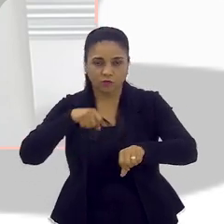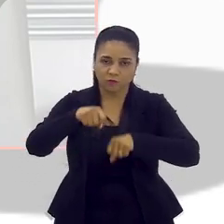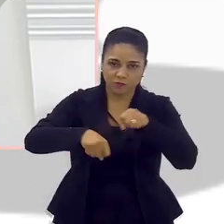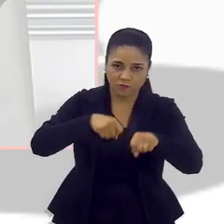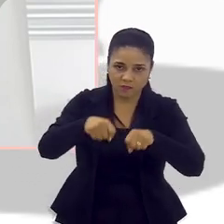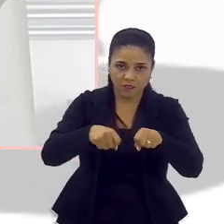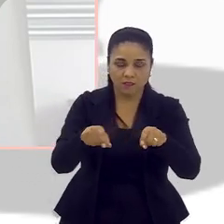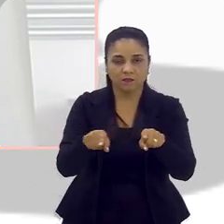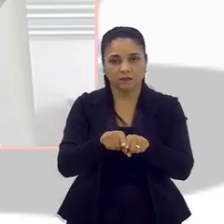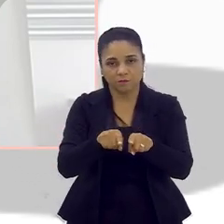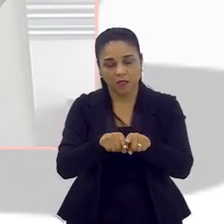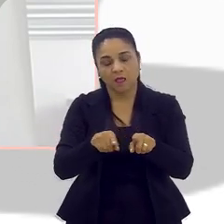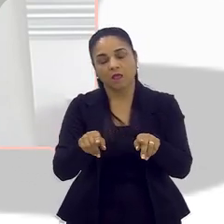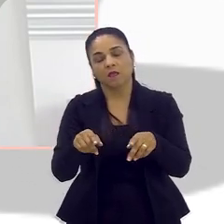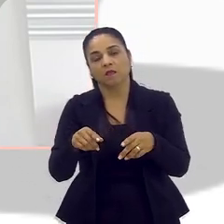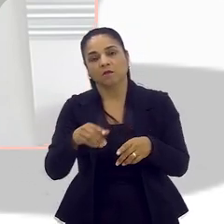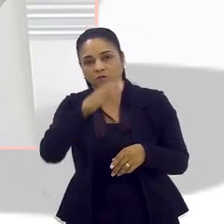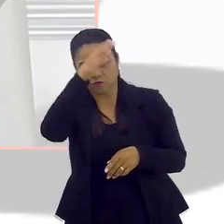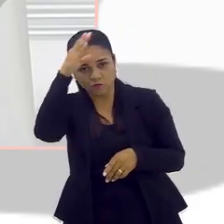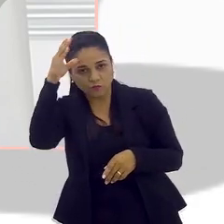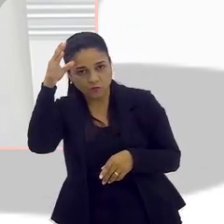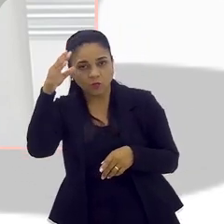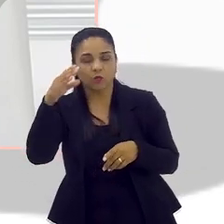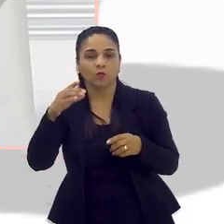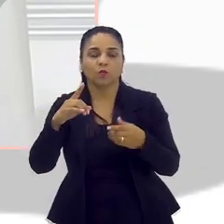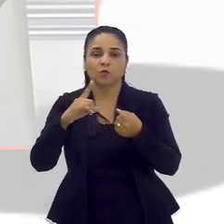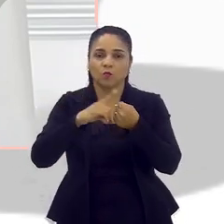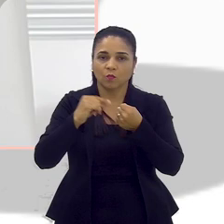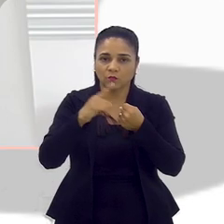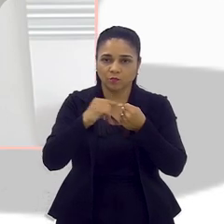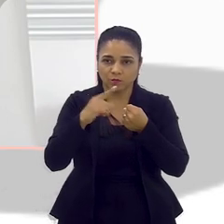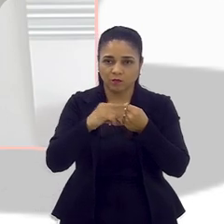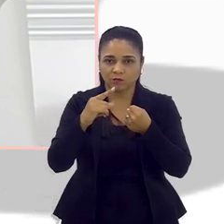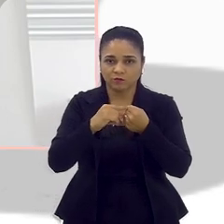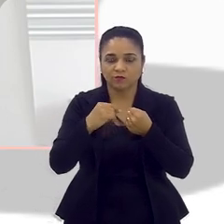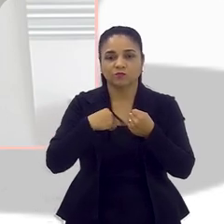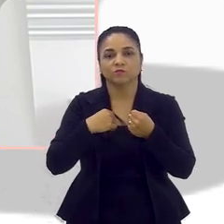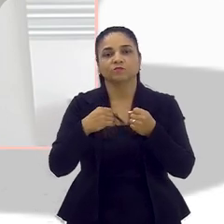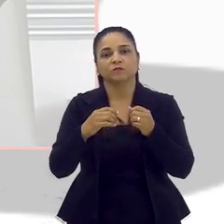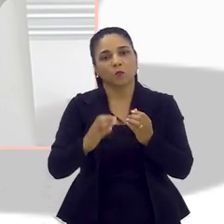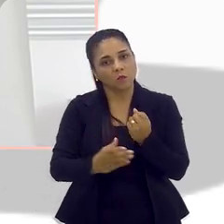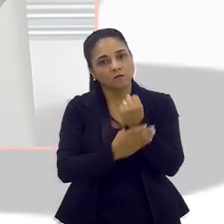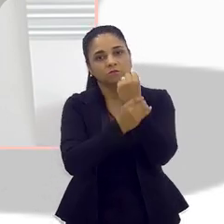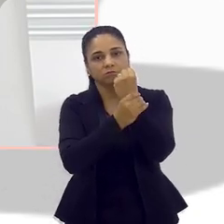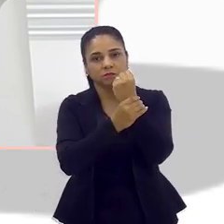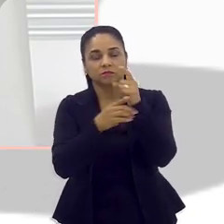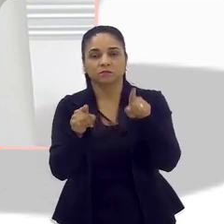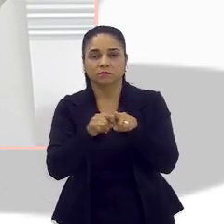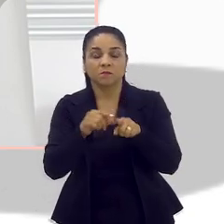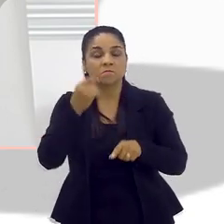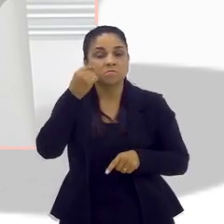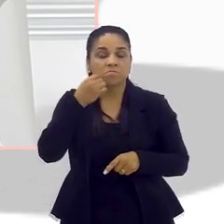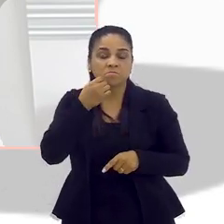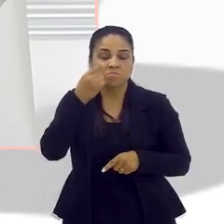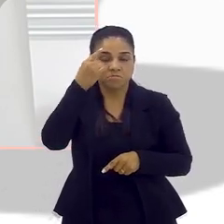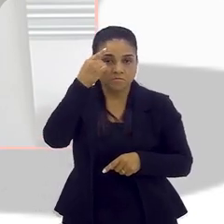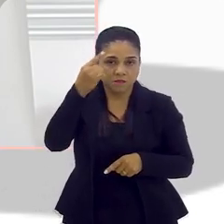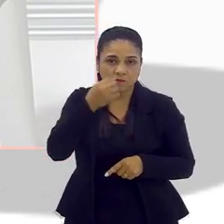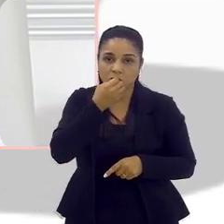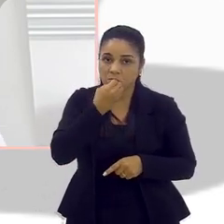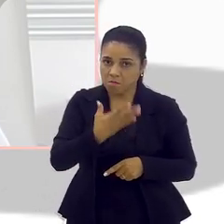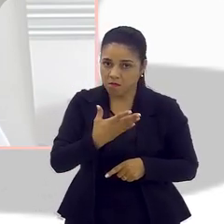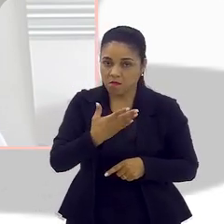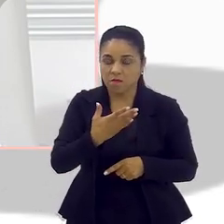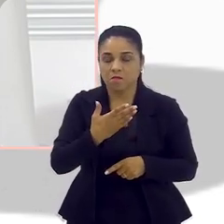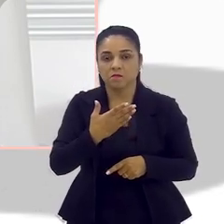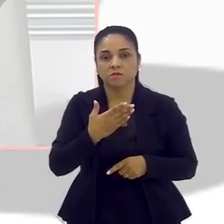assegurados no artigo que a gente colocou no projeto, né, pensando sempre no bem-estar e na segurança.